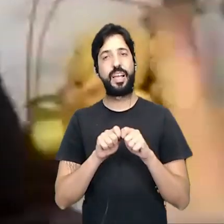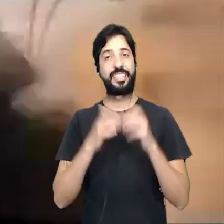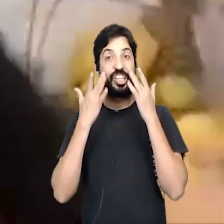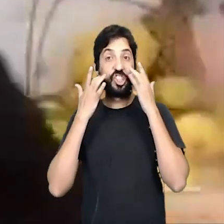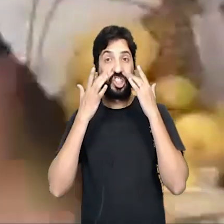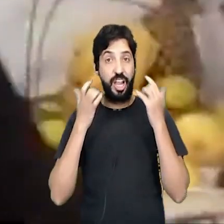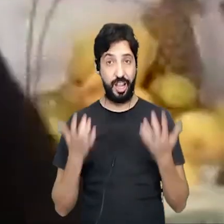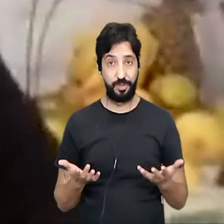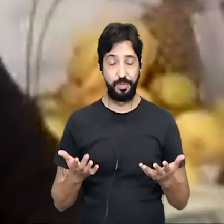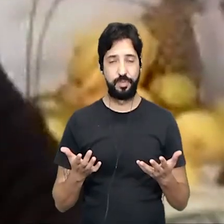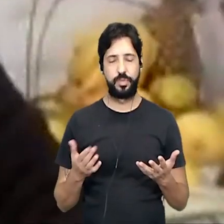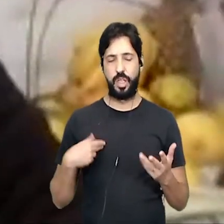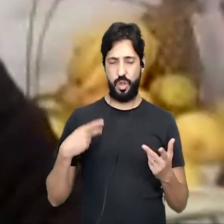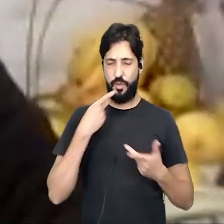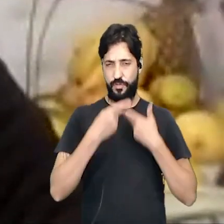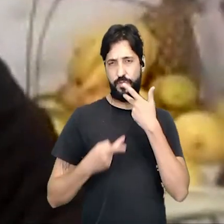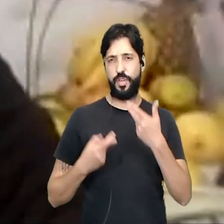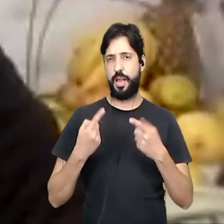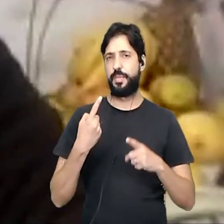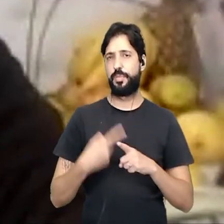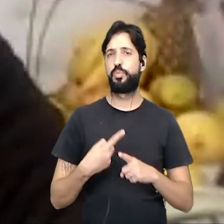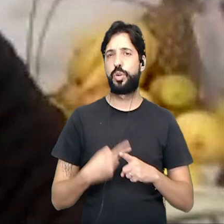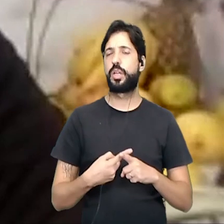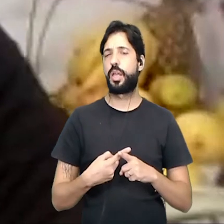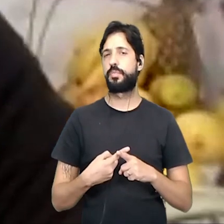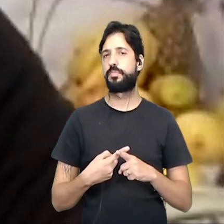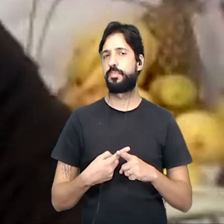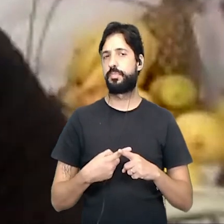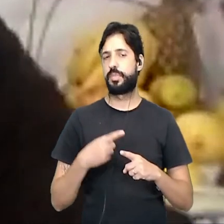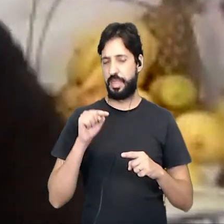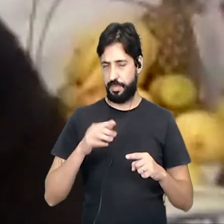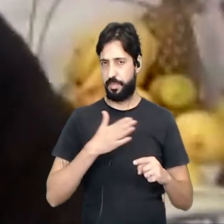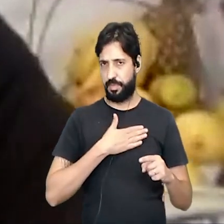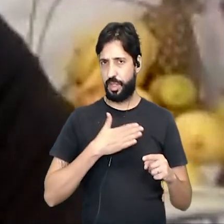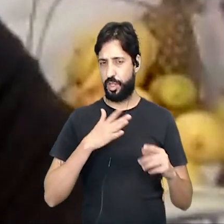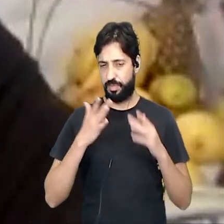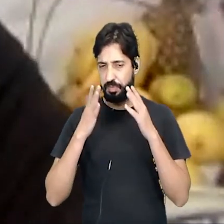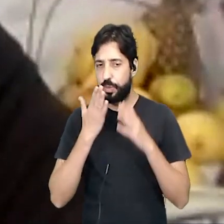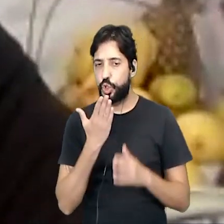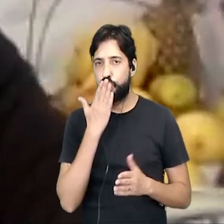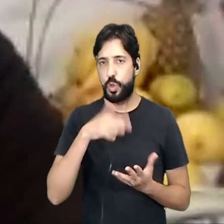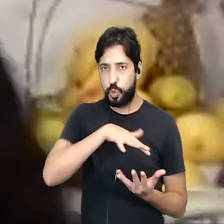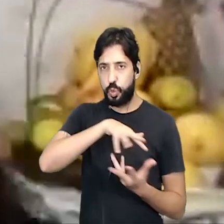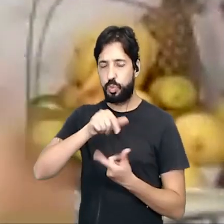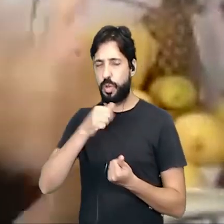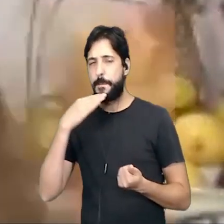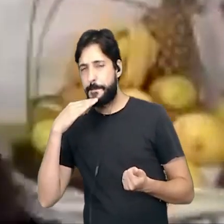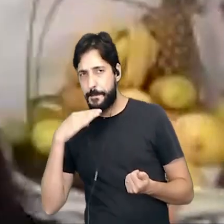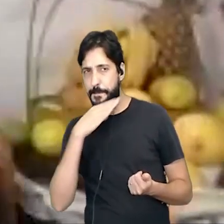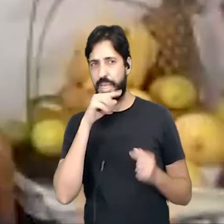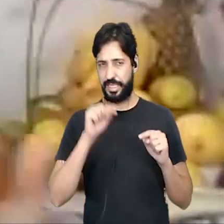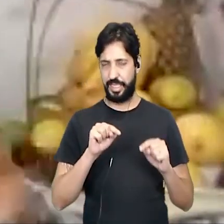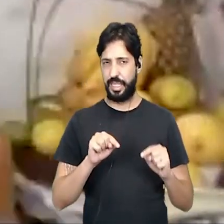que poderia ser chamado de teatro. Então, eu falo isso porque eu percebo no Silêncio do Mundo e essa